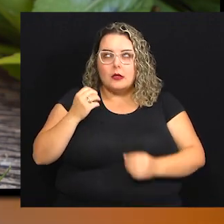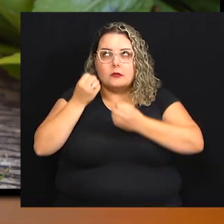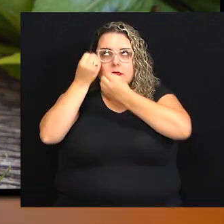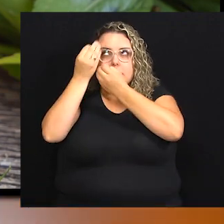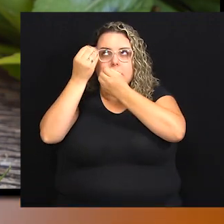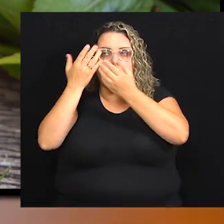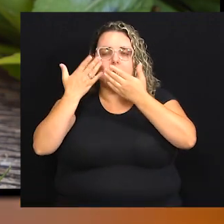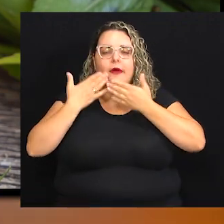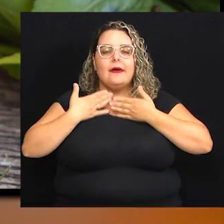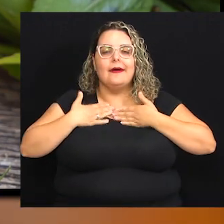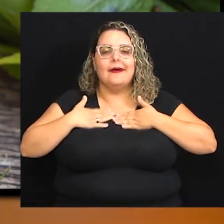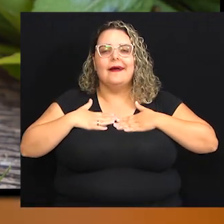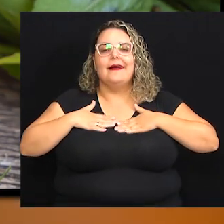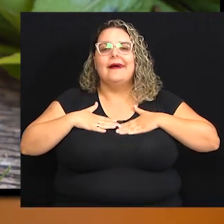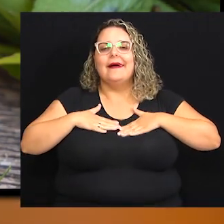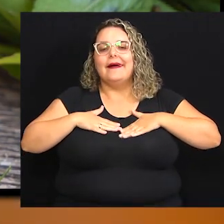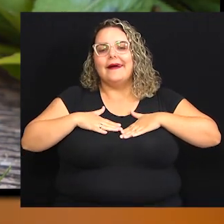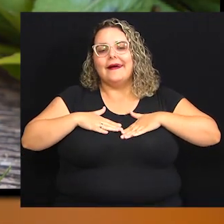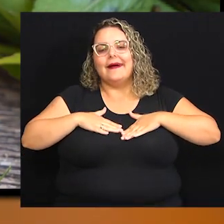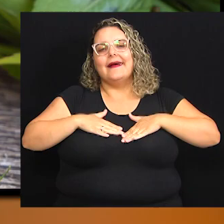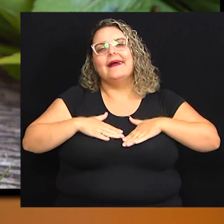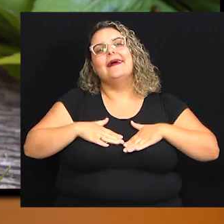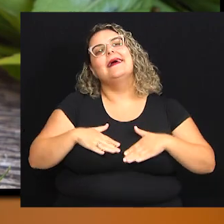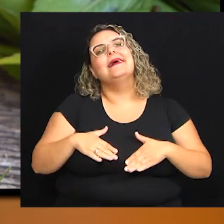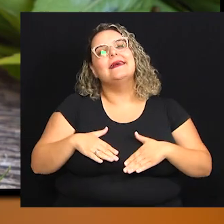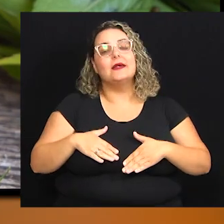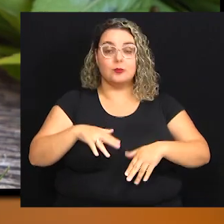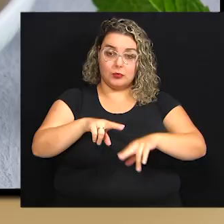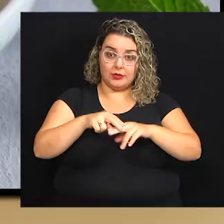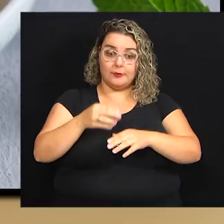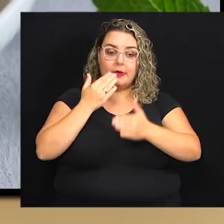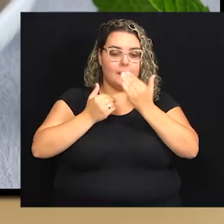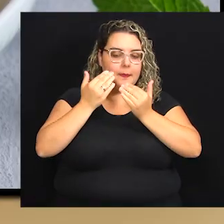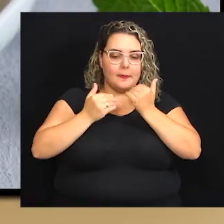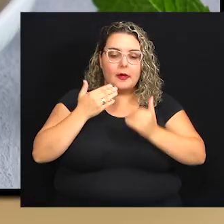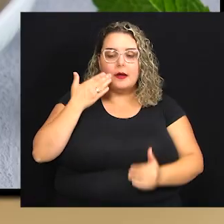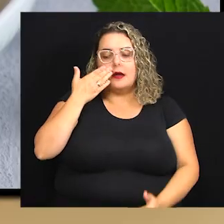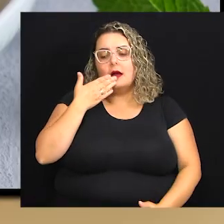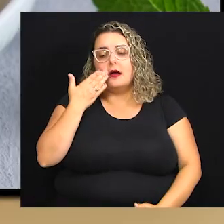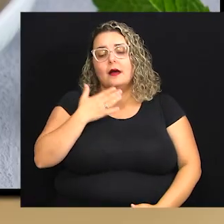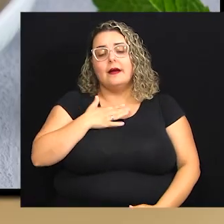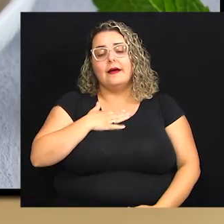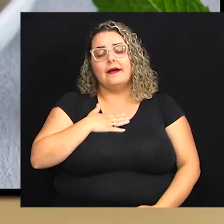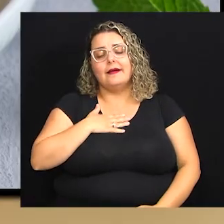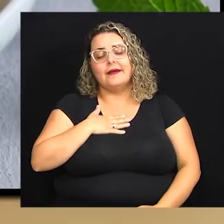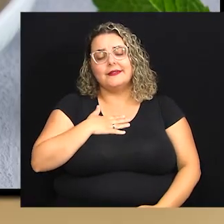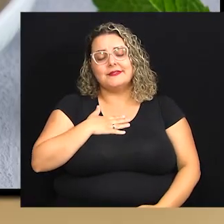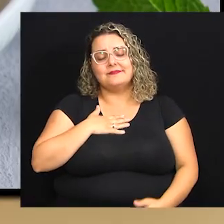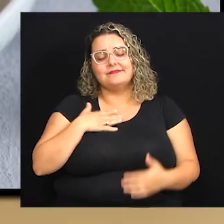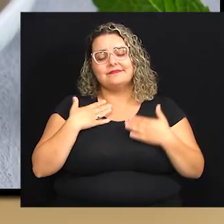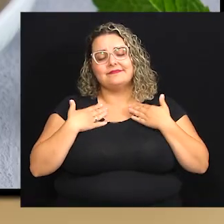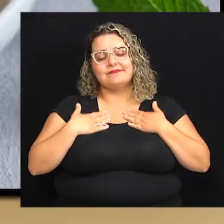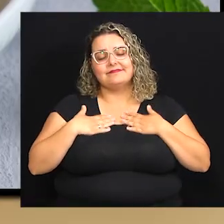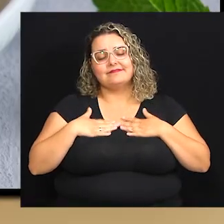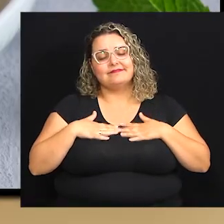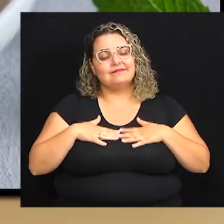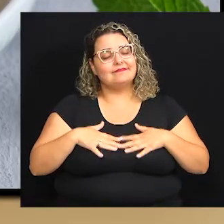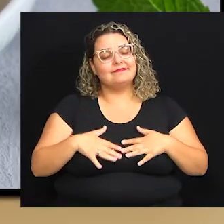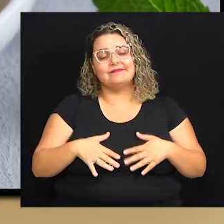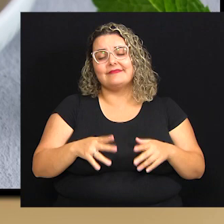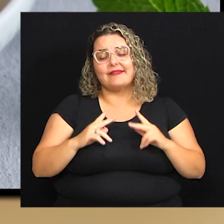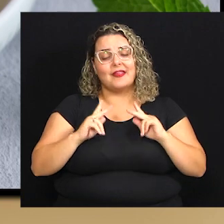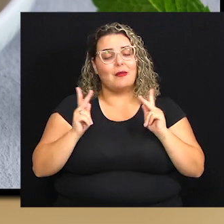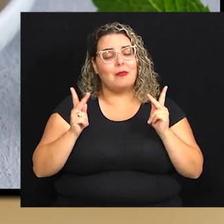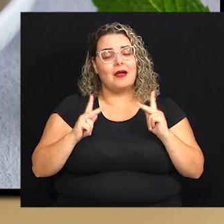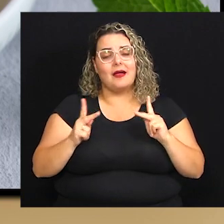cérebro calmante. Então, por isso que quando você come muito açúcar, você fala, eu me sinto calma com esse